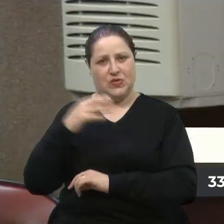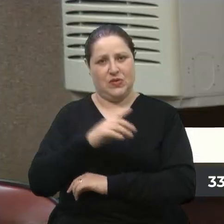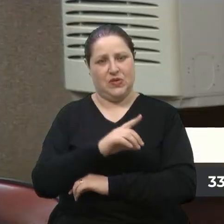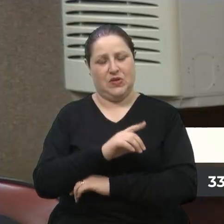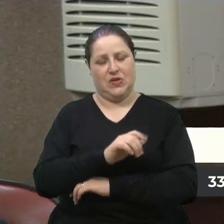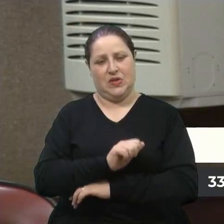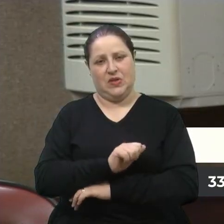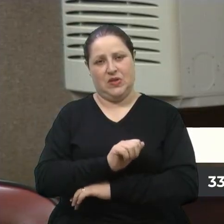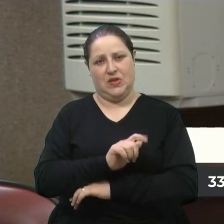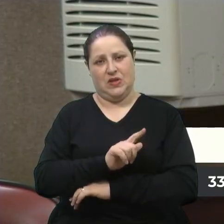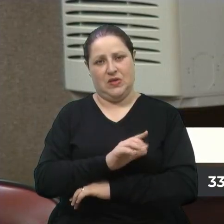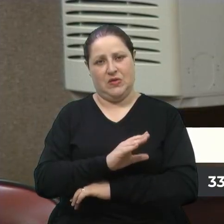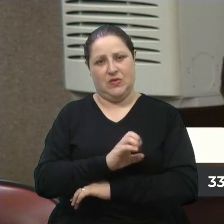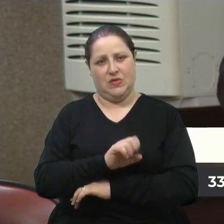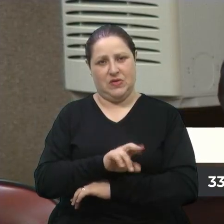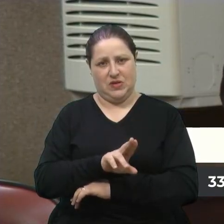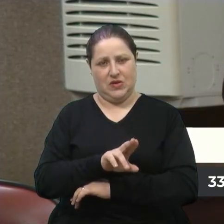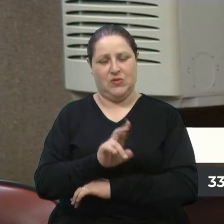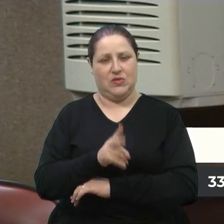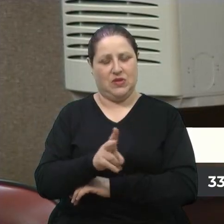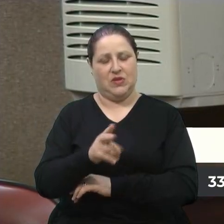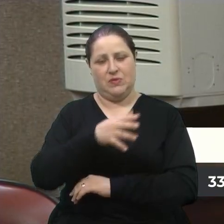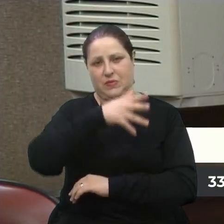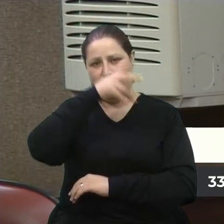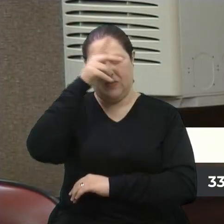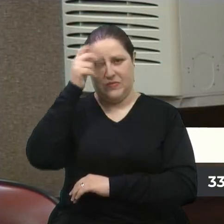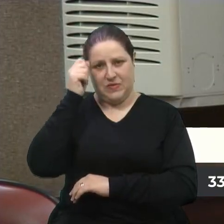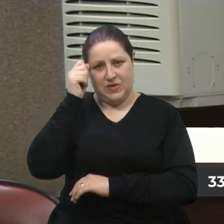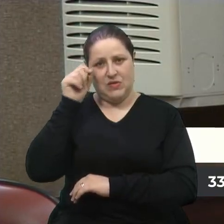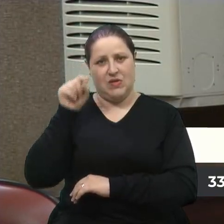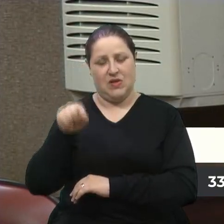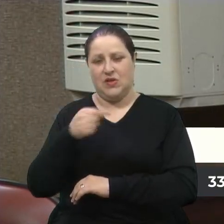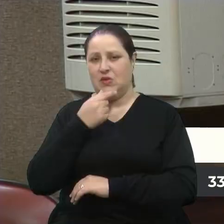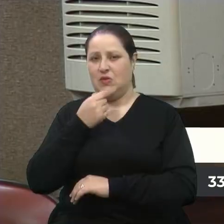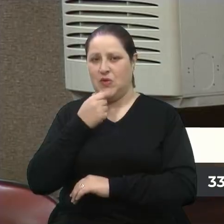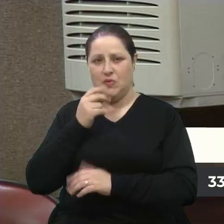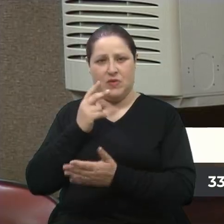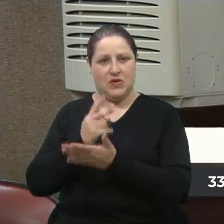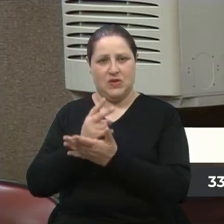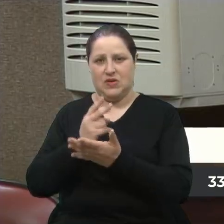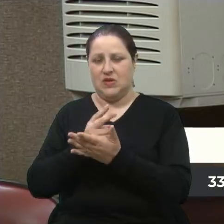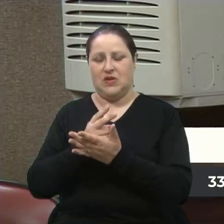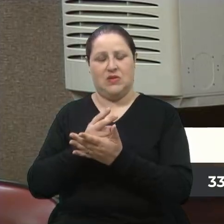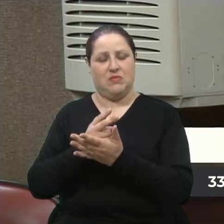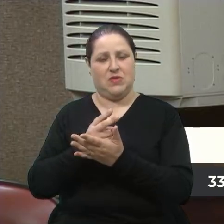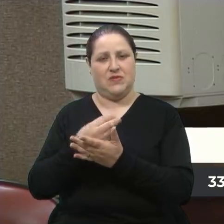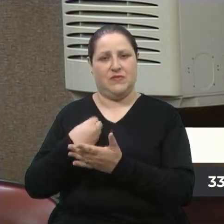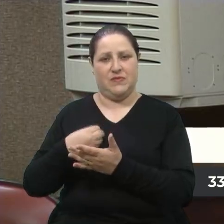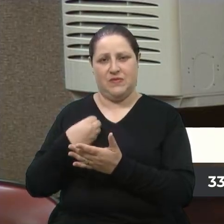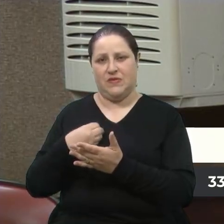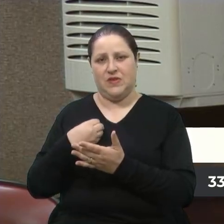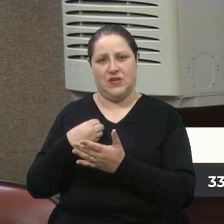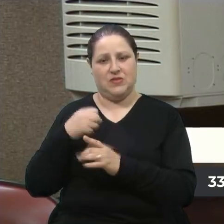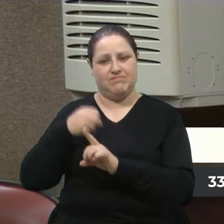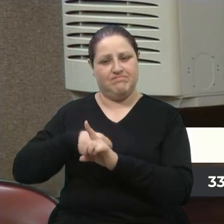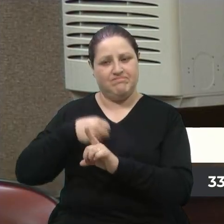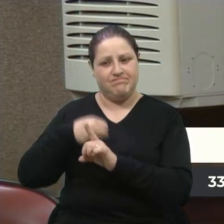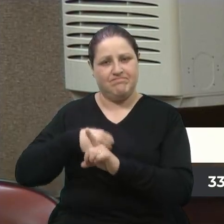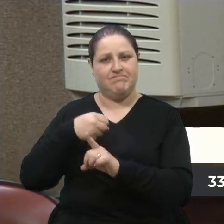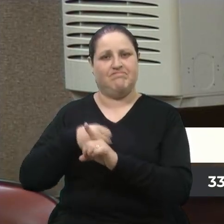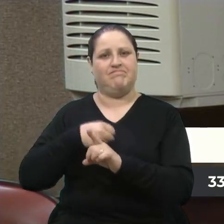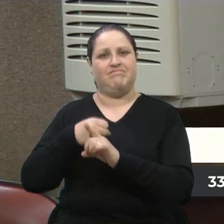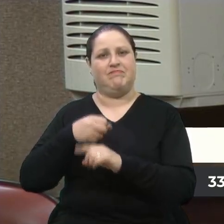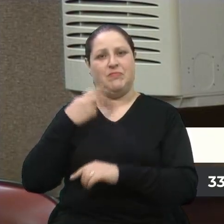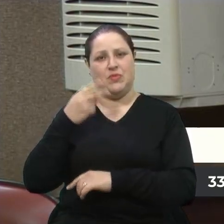sempre prefeito, doutor Alceu, um homem que dedicou sua vida a, vamos dizer assim, a